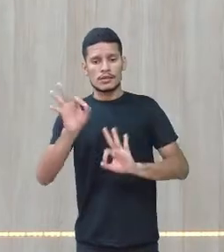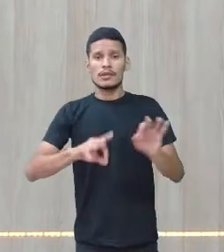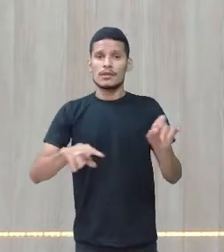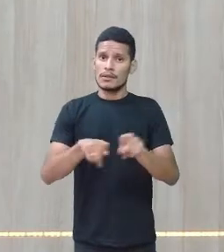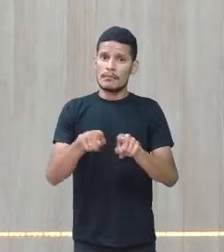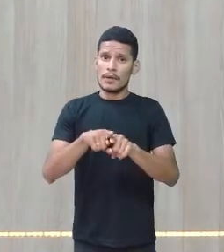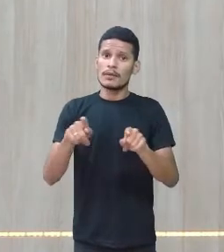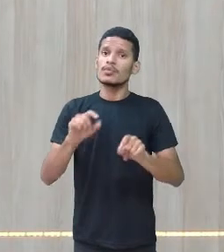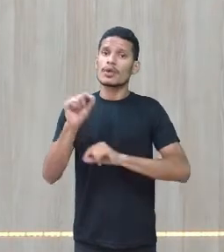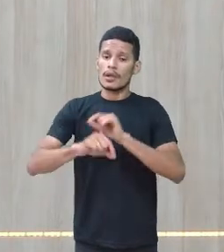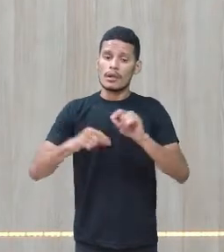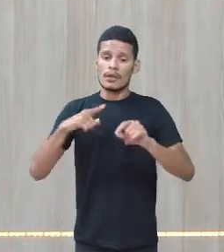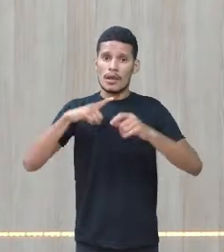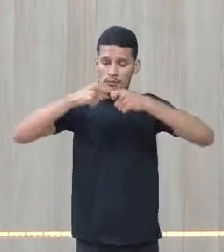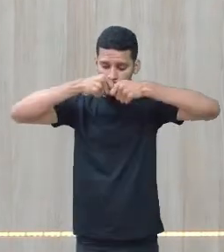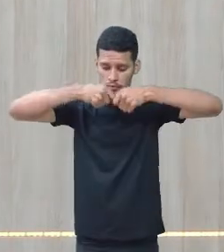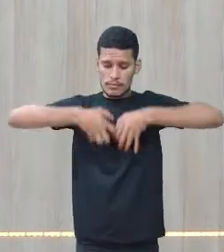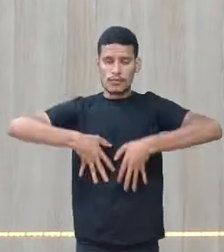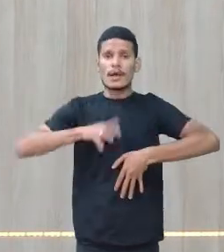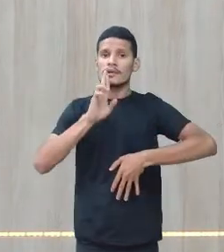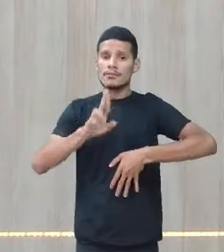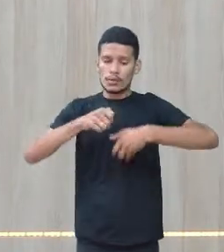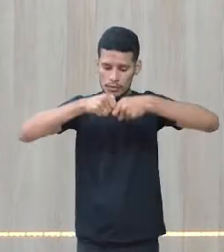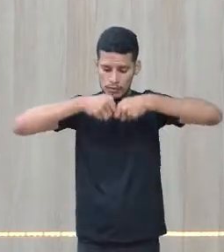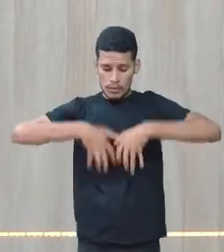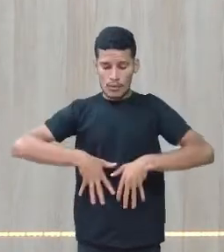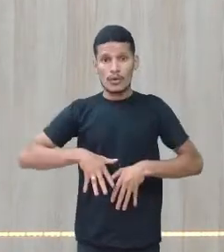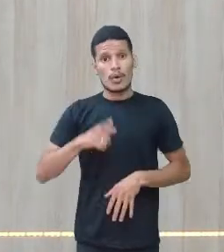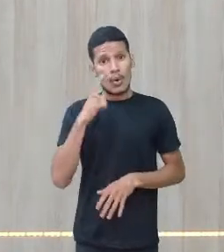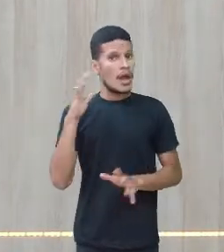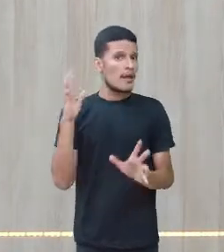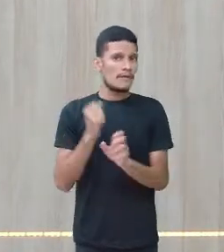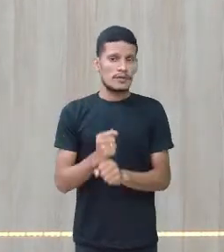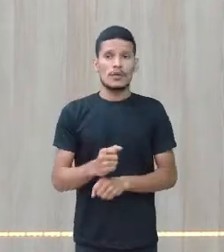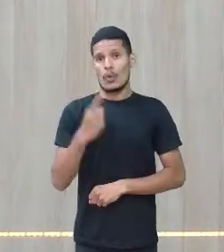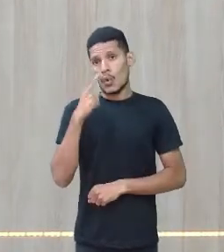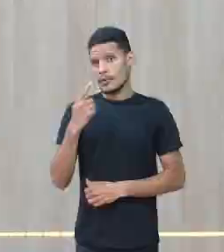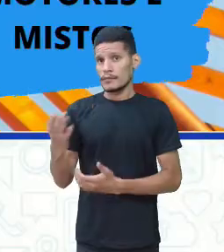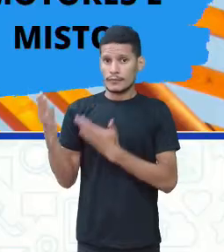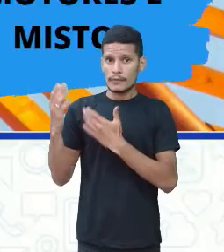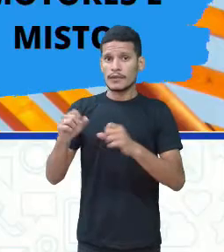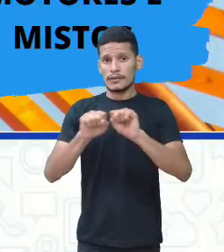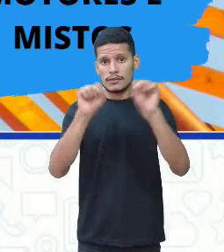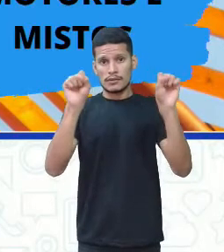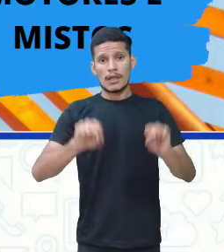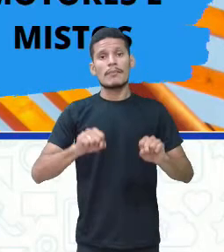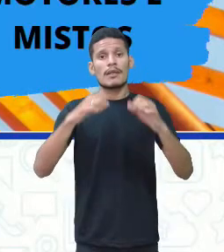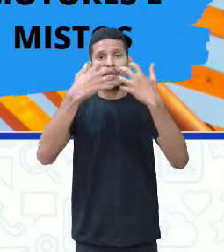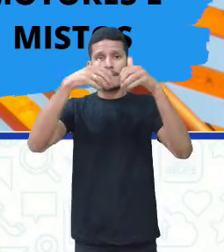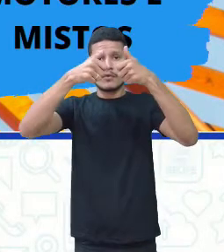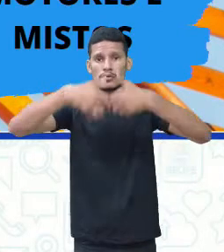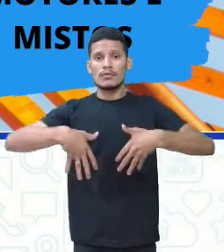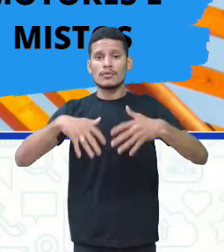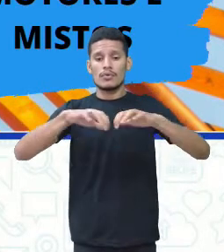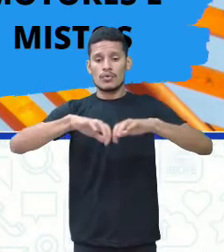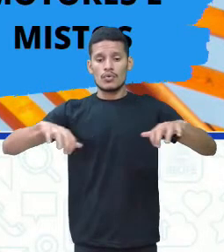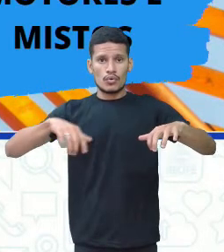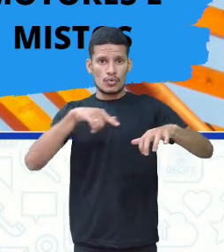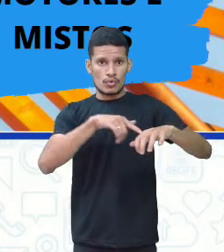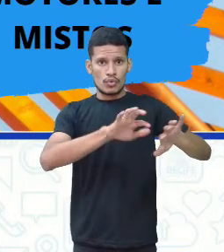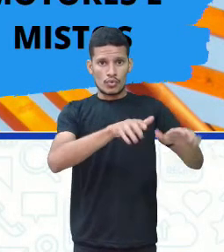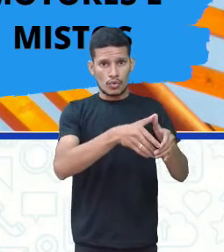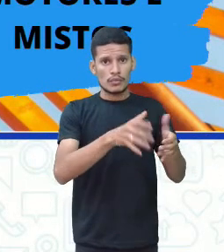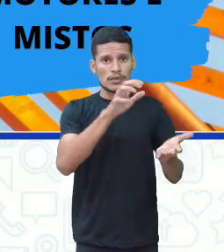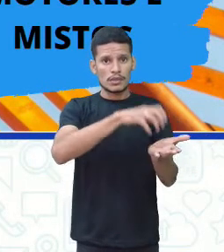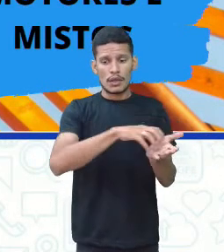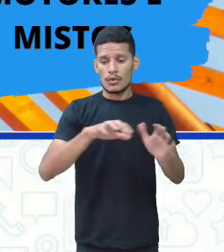envia respostas. É só uma revisãozinha. Rapidinho ainda a revisão. O sistema nervoso, ele divide-se em dois grupos, o sistema